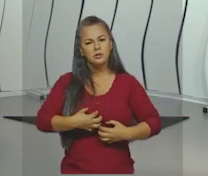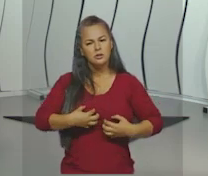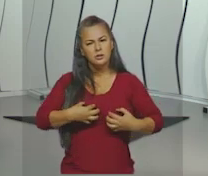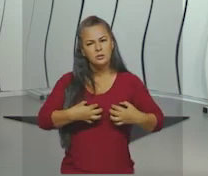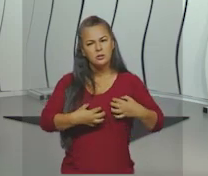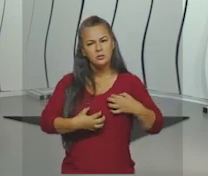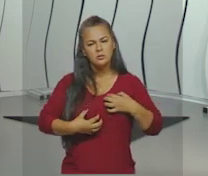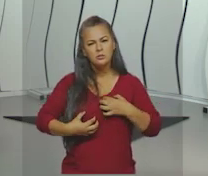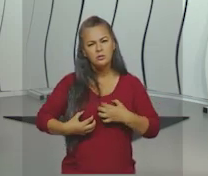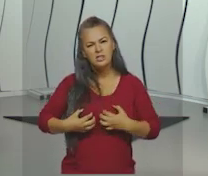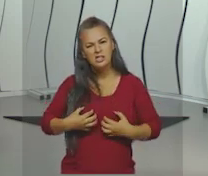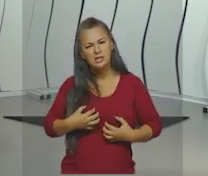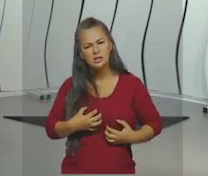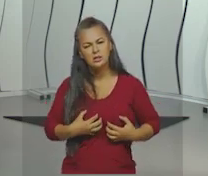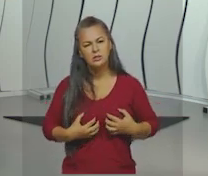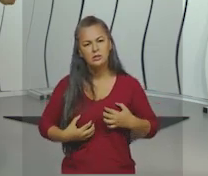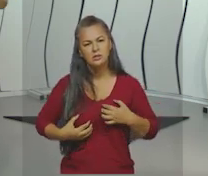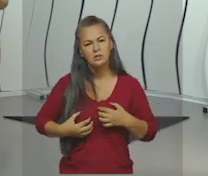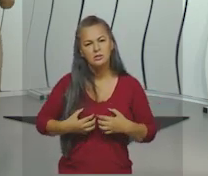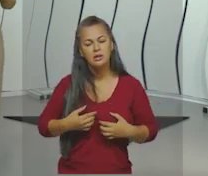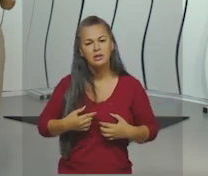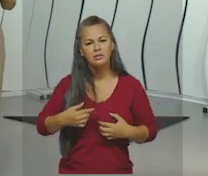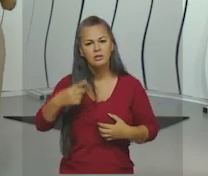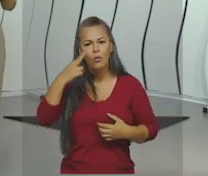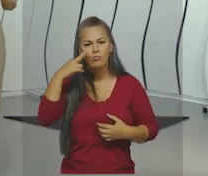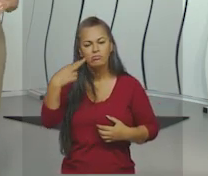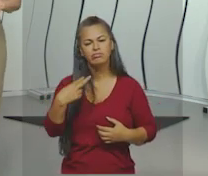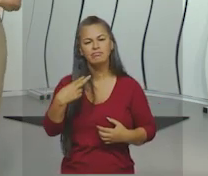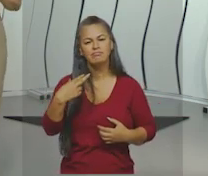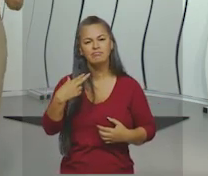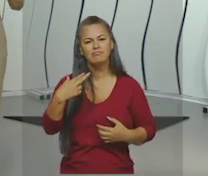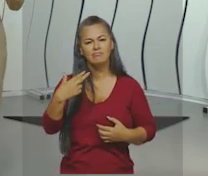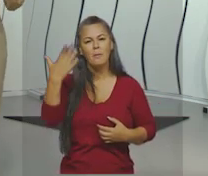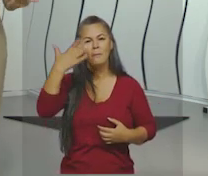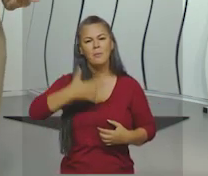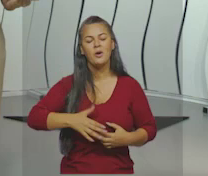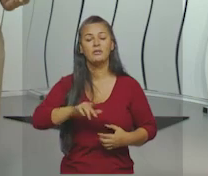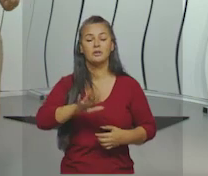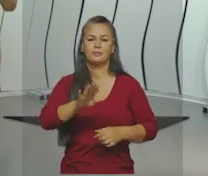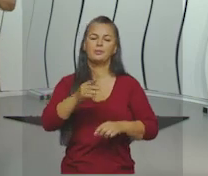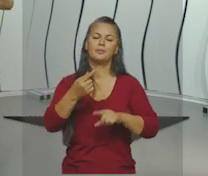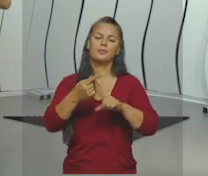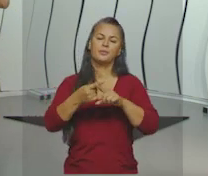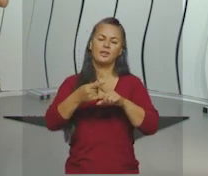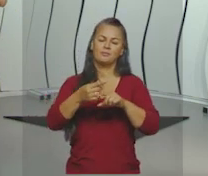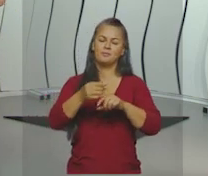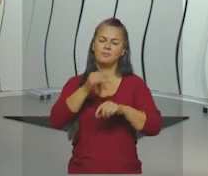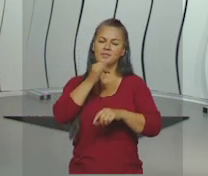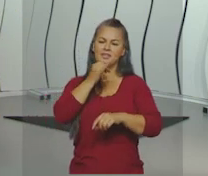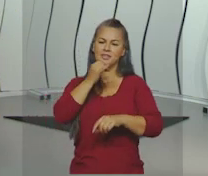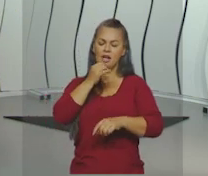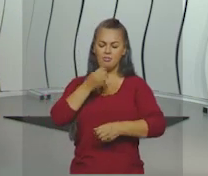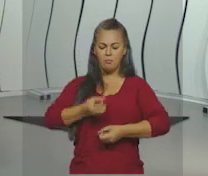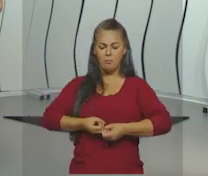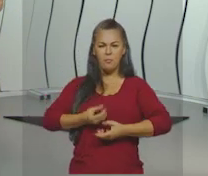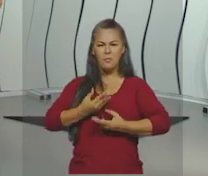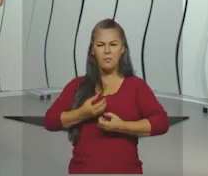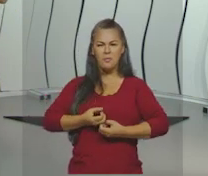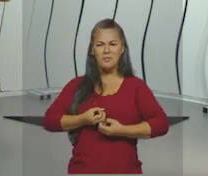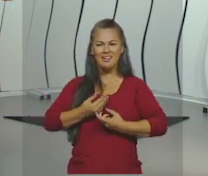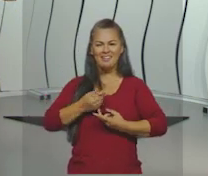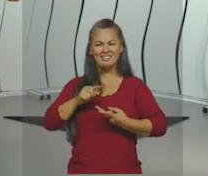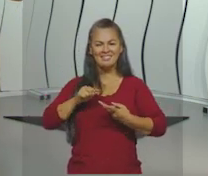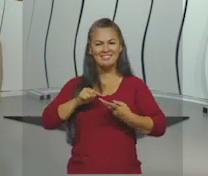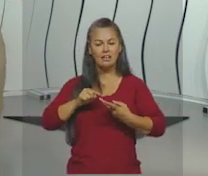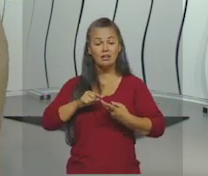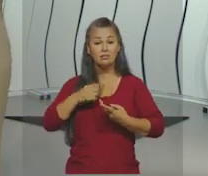desespero, você mostra a dor, o olho fala por nós, né? E muitos poetas, né? Muitos músicos